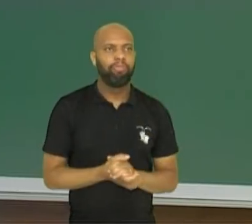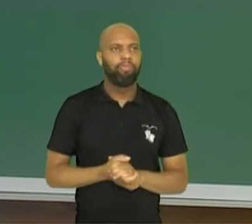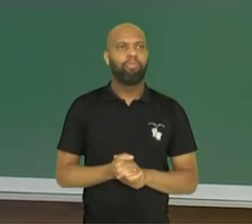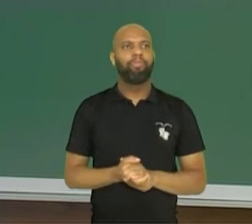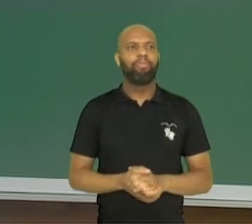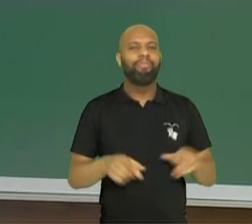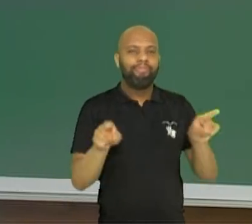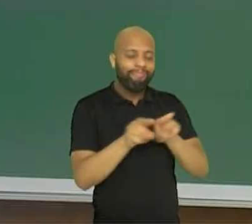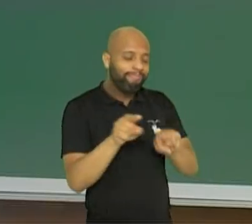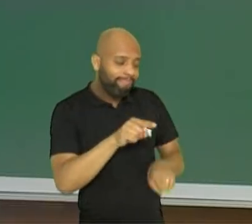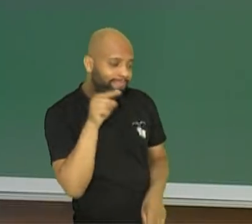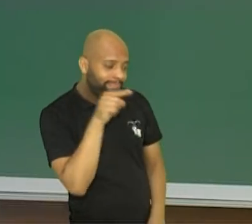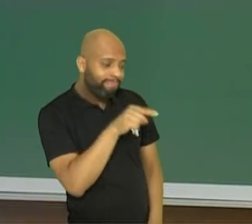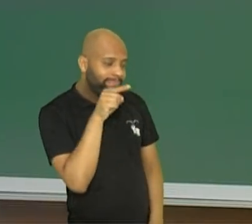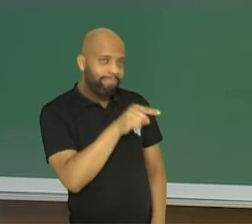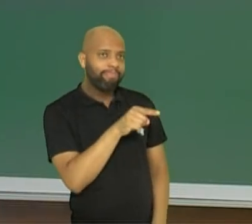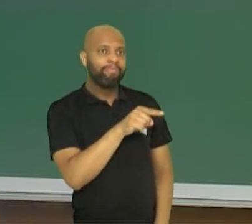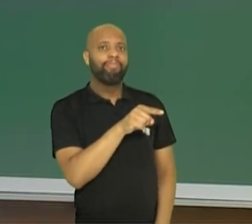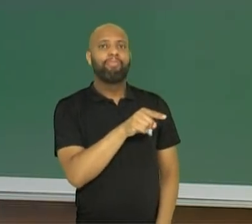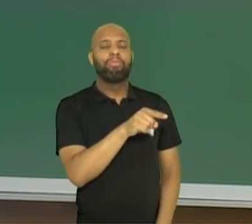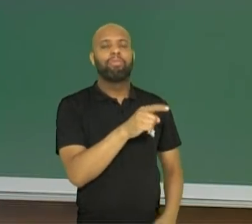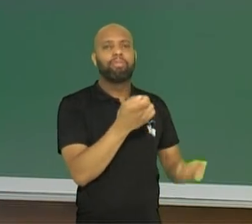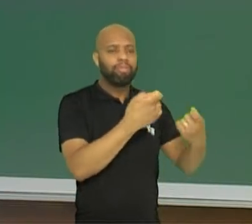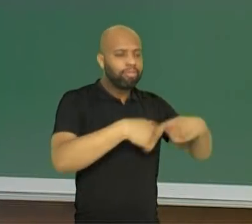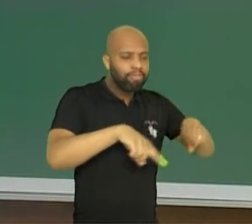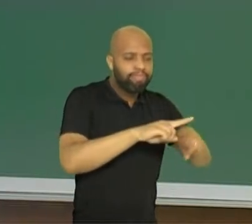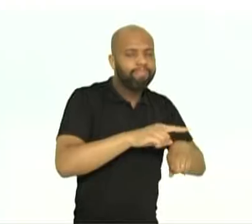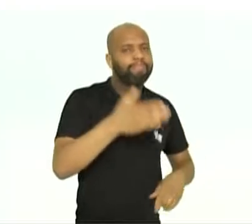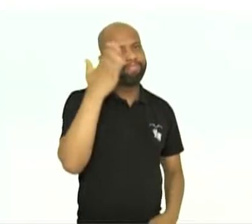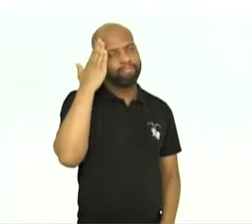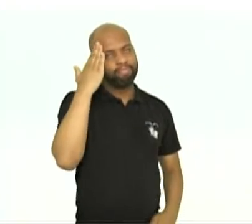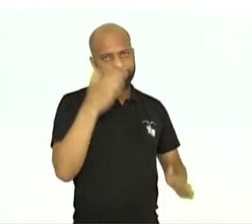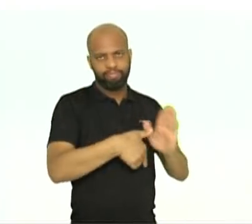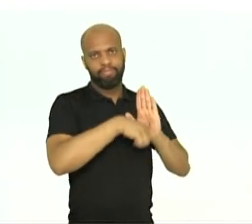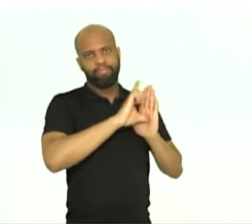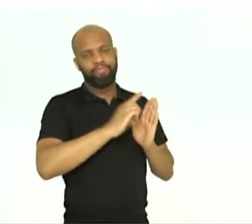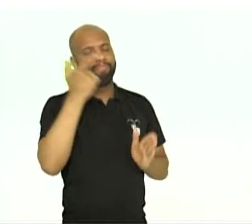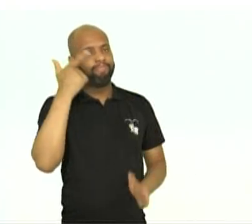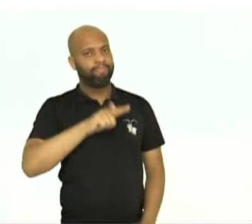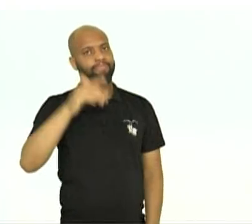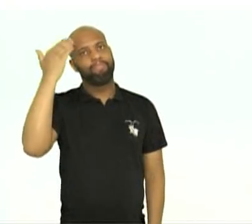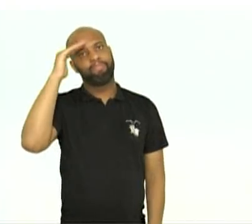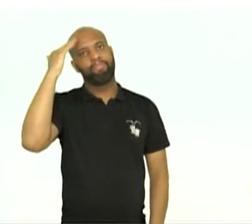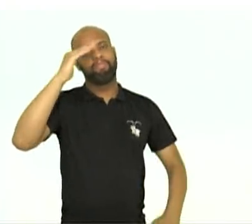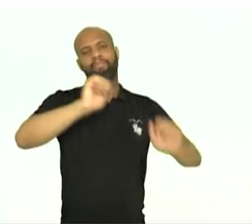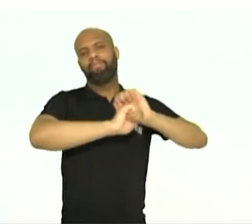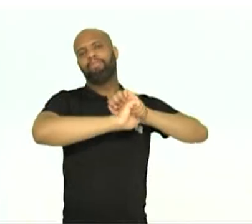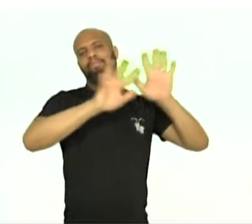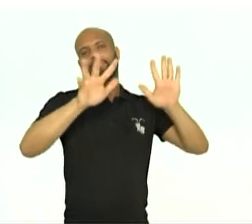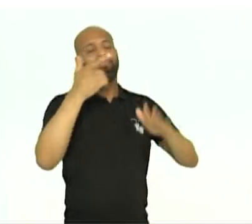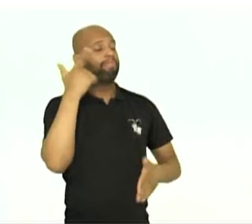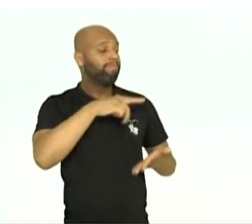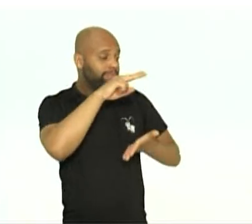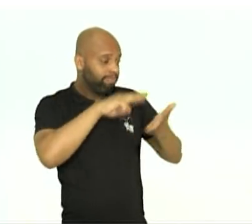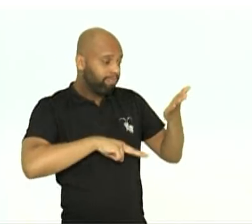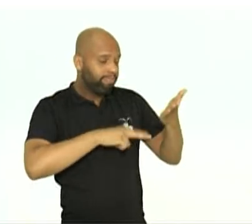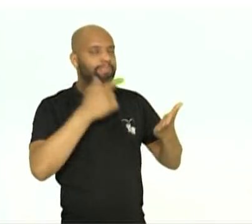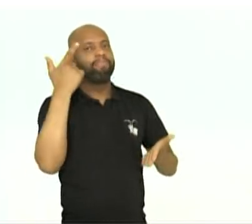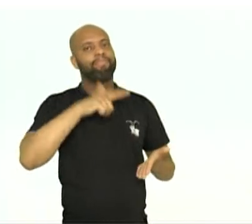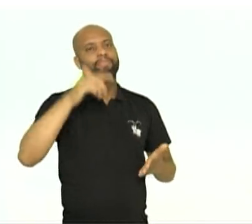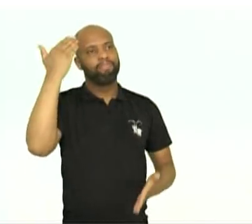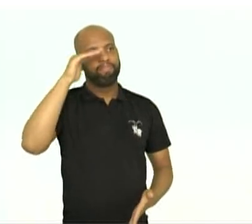E ela requer o conhecimento prévio para você entender. Então, ela